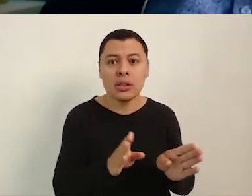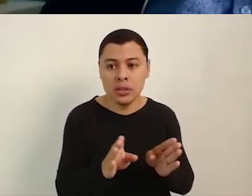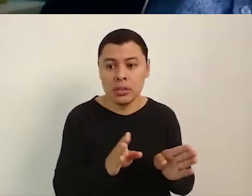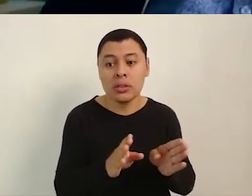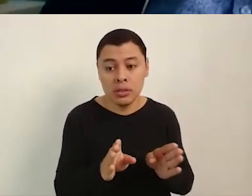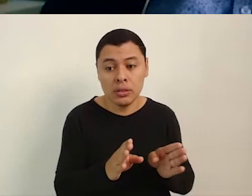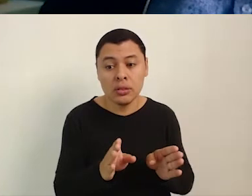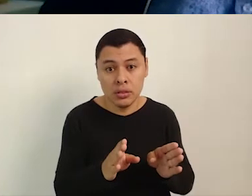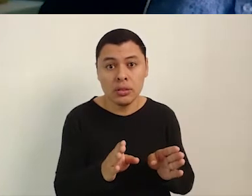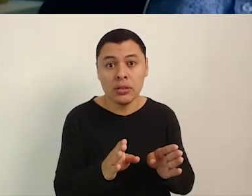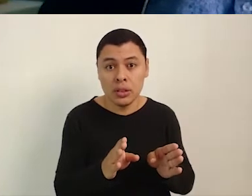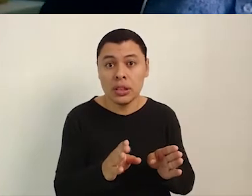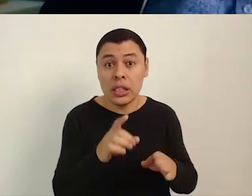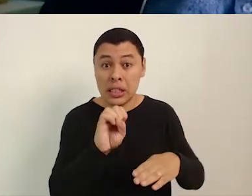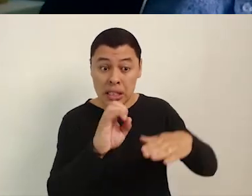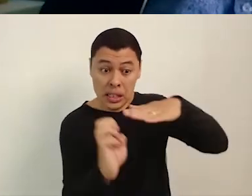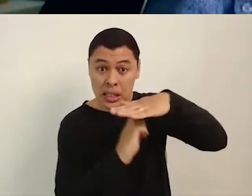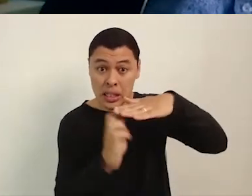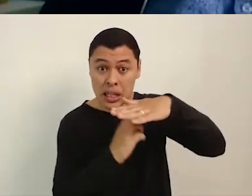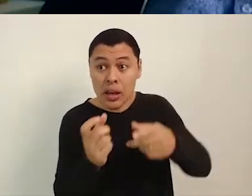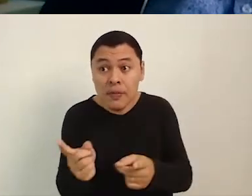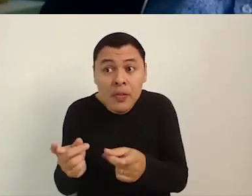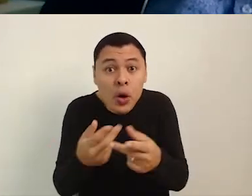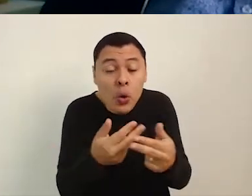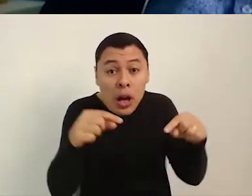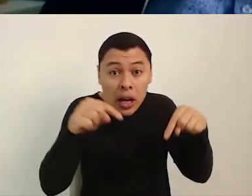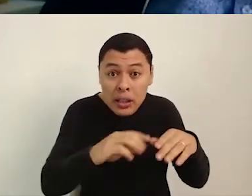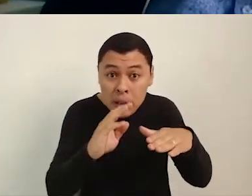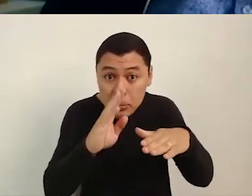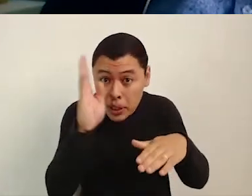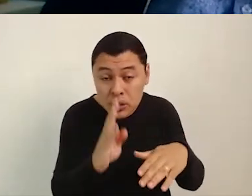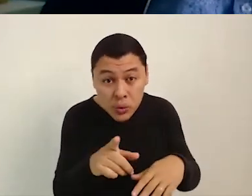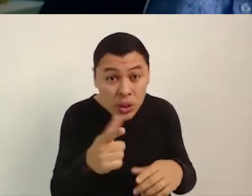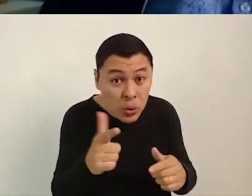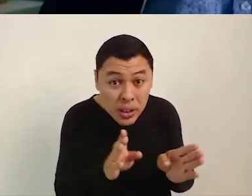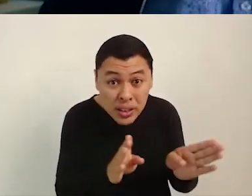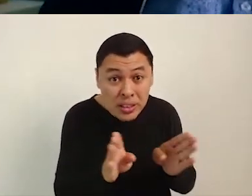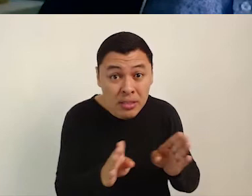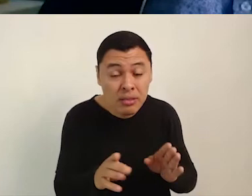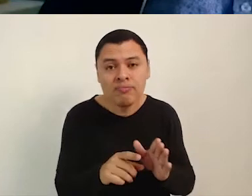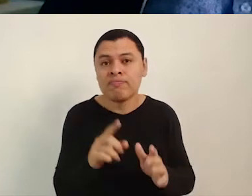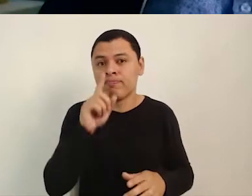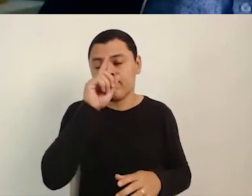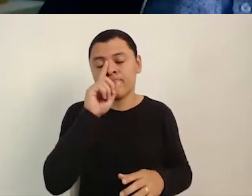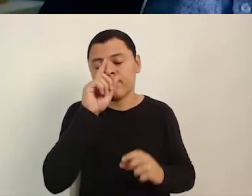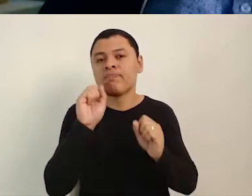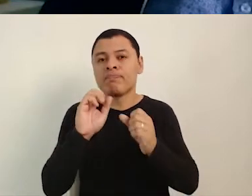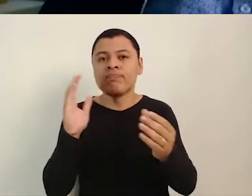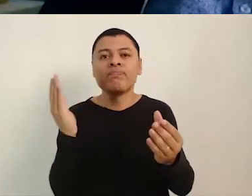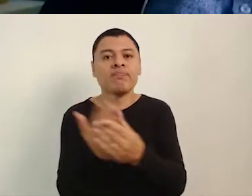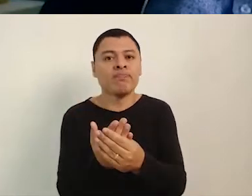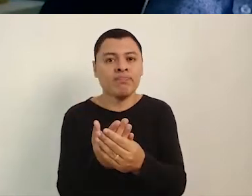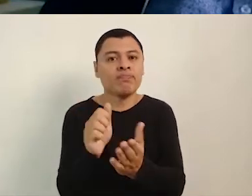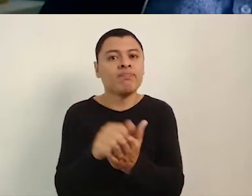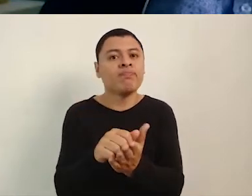representação comercial em solo brasileiro. Então, a partir do momento que você não está acessível, você corre o risco de, além de estar